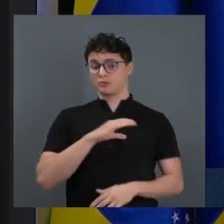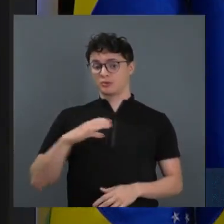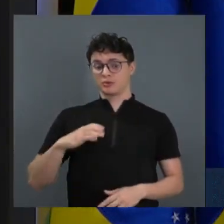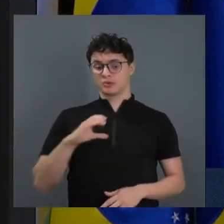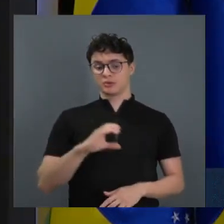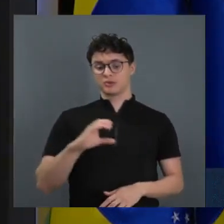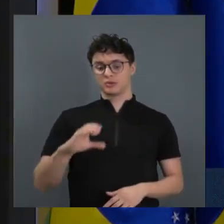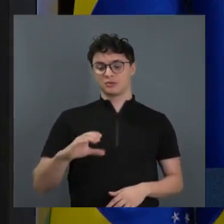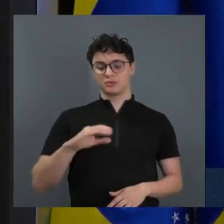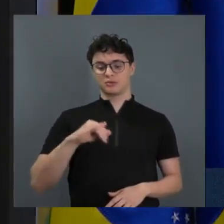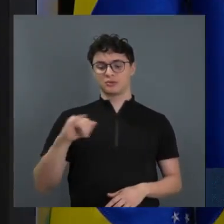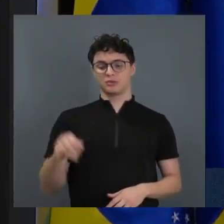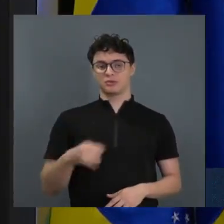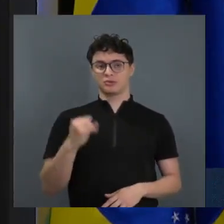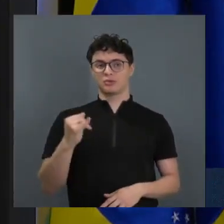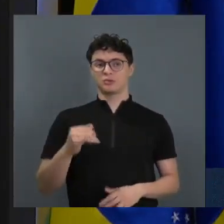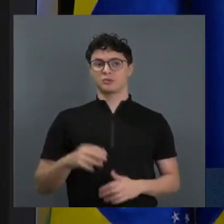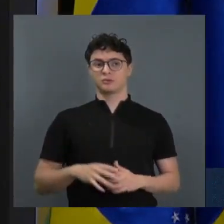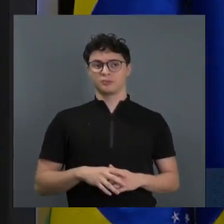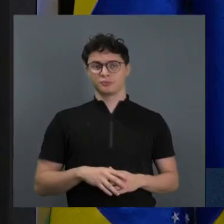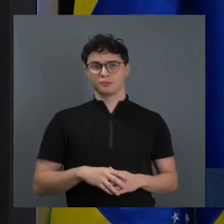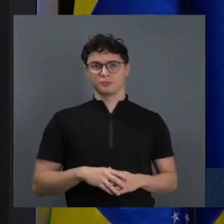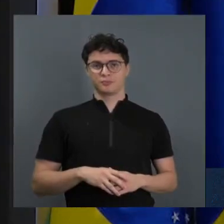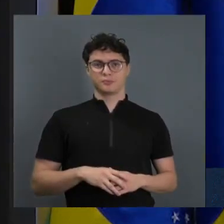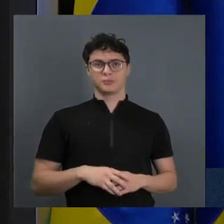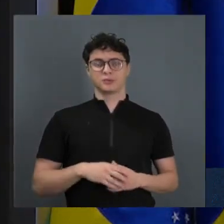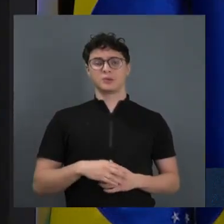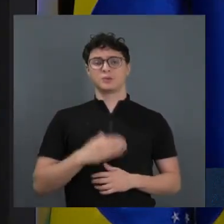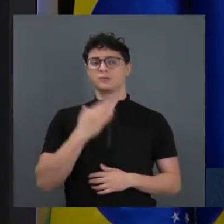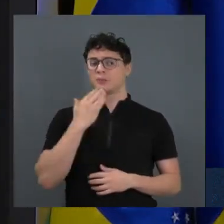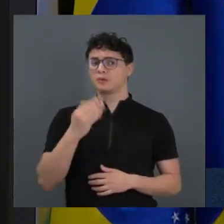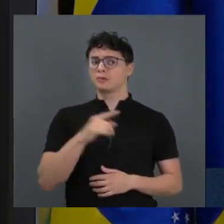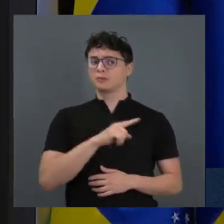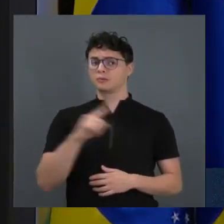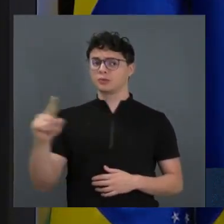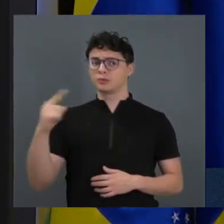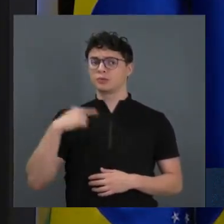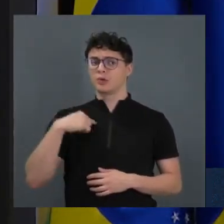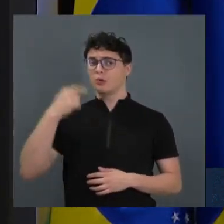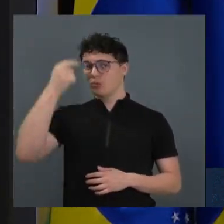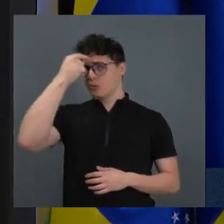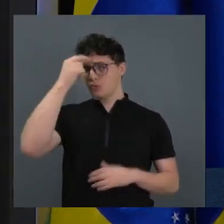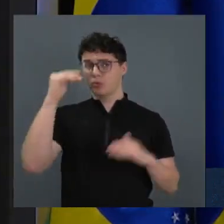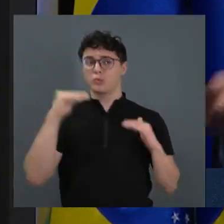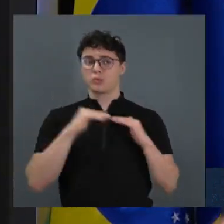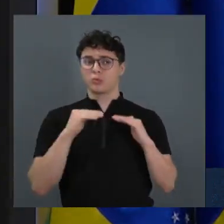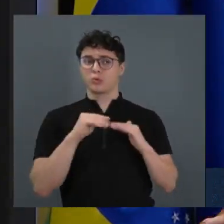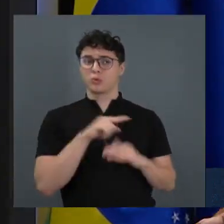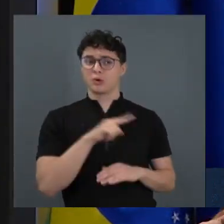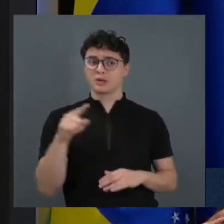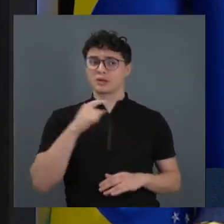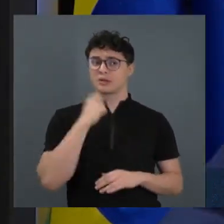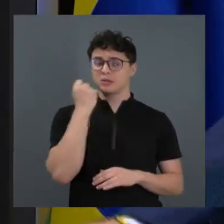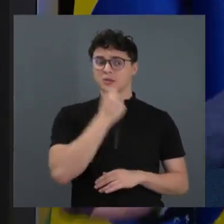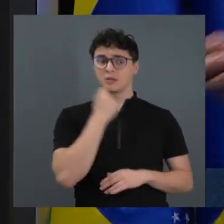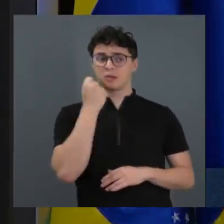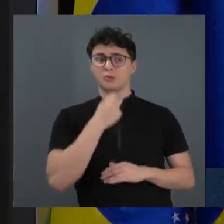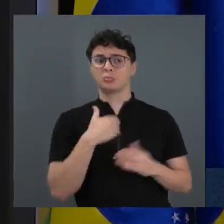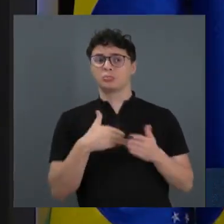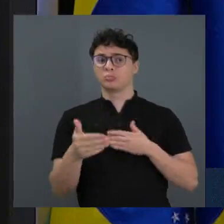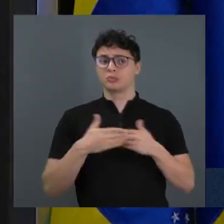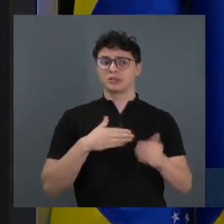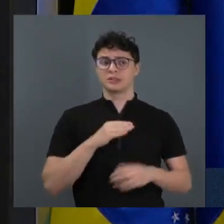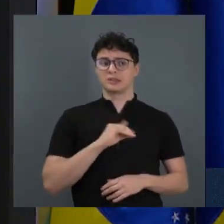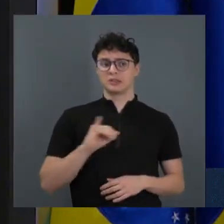e Justiça. Eu apelo para o bom senso das senhoras senadoras, senhores senadores, independente